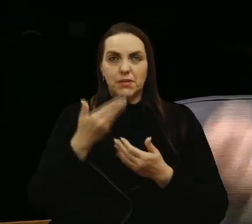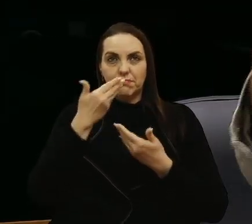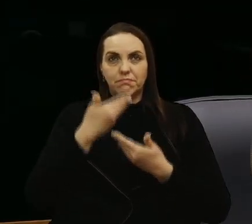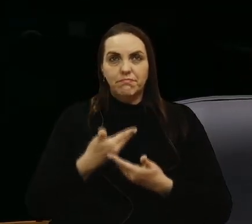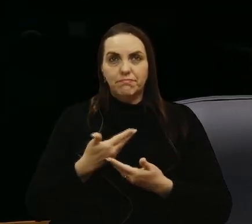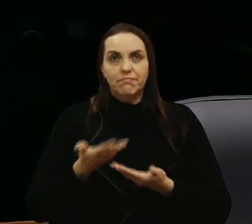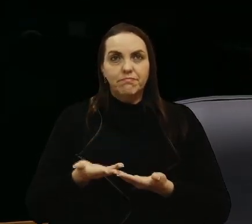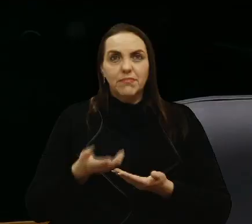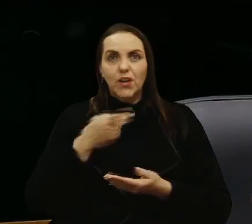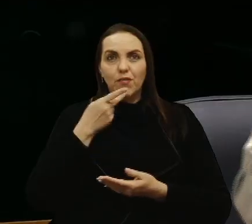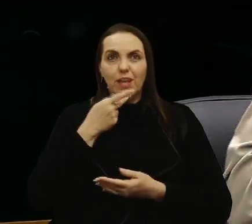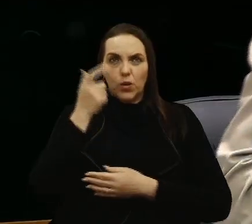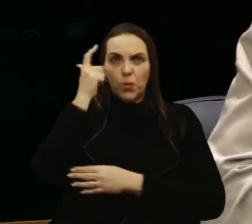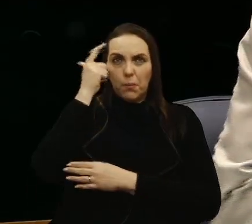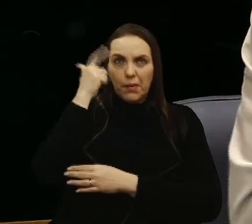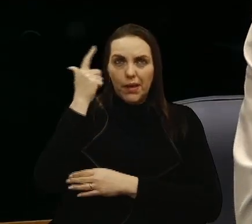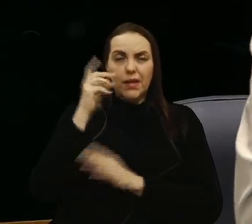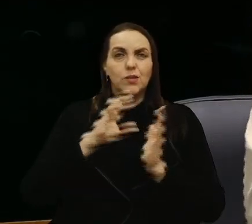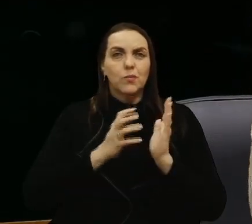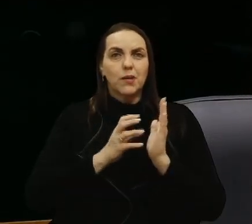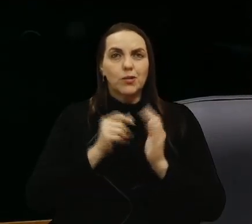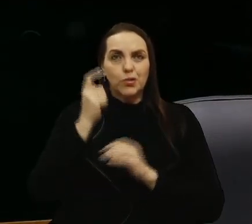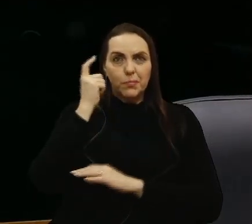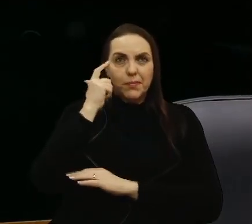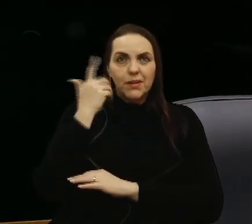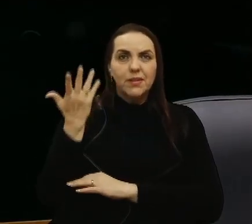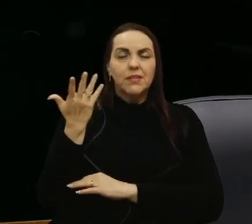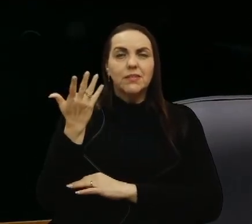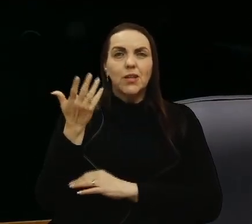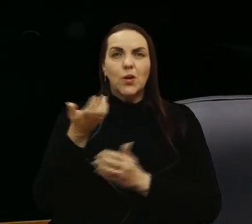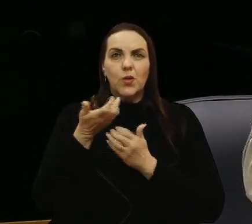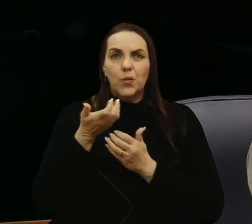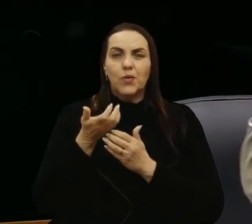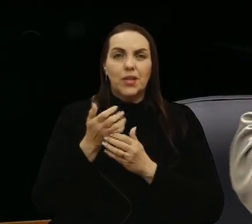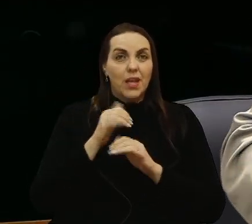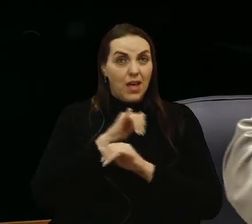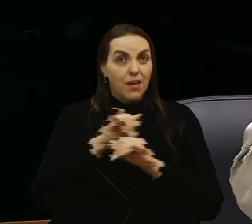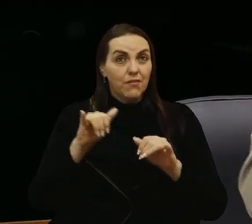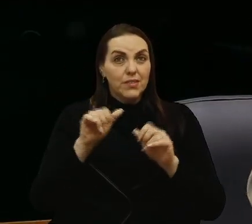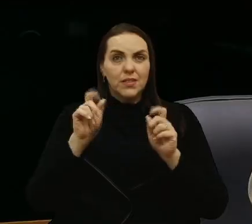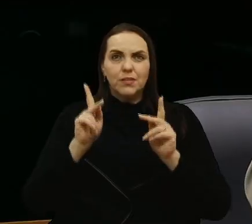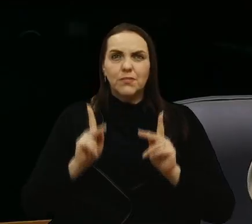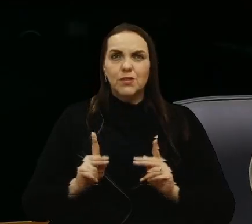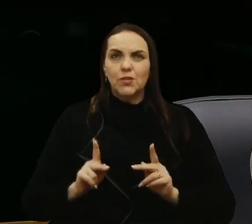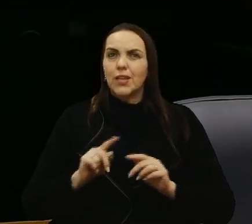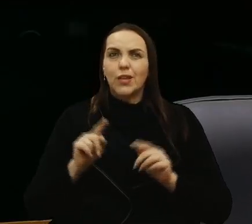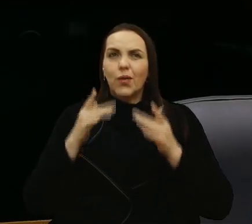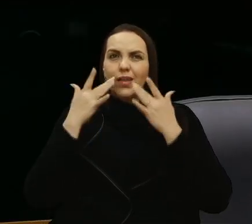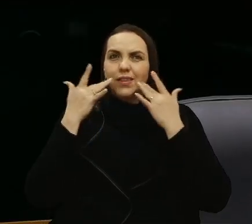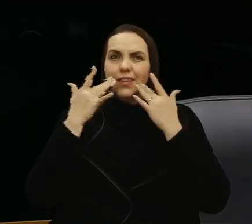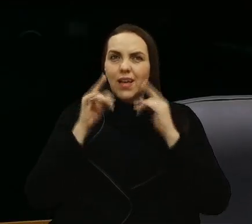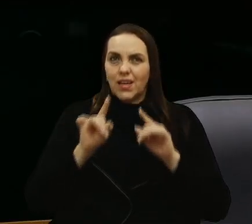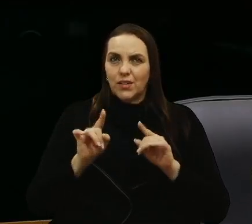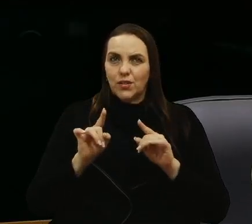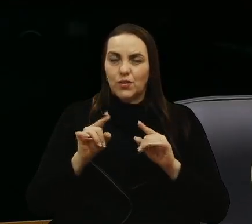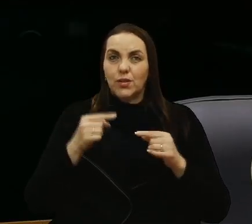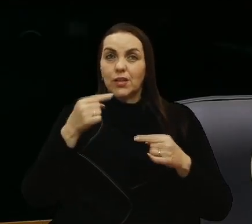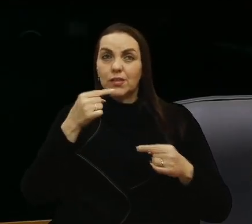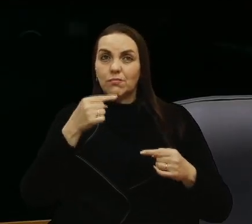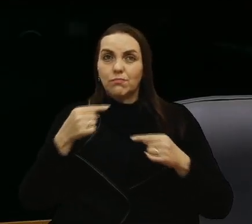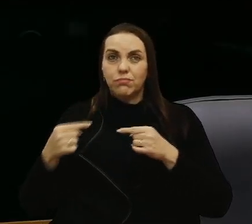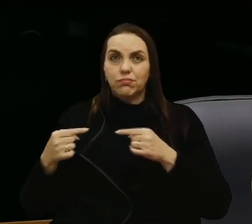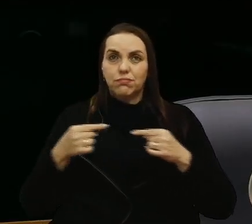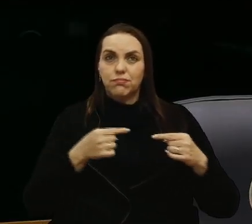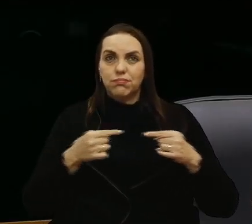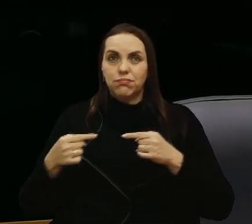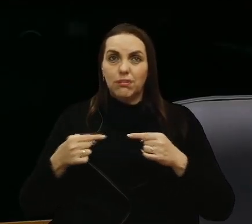falar exatamente o que eu penso, o que o meu partido pensa. E eu queria advertir as pessoas que isso aqui não se trata de um teatro, se trata de uma disputa política. Eu